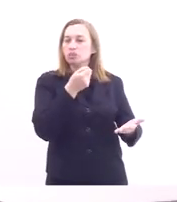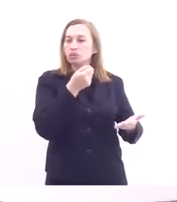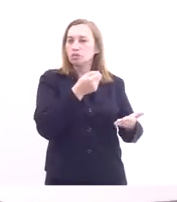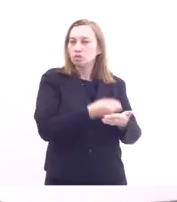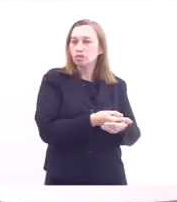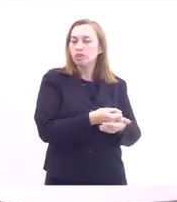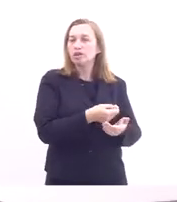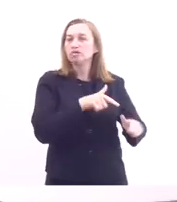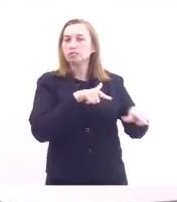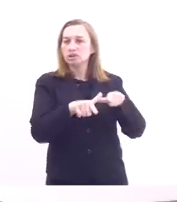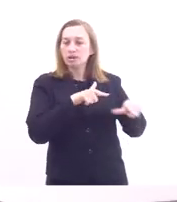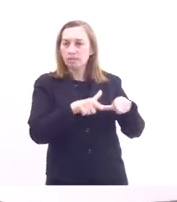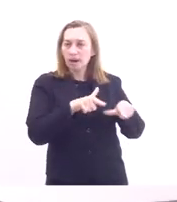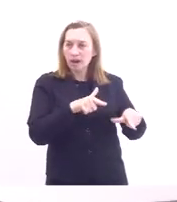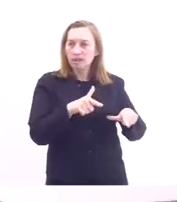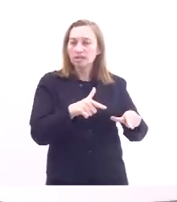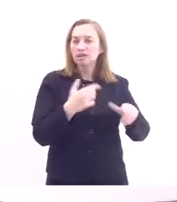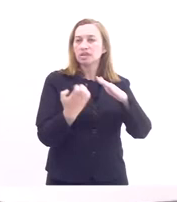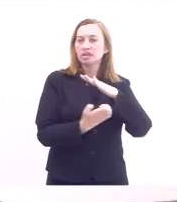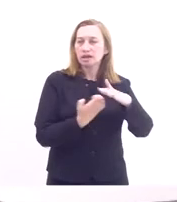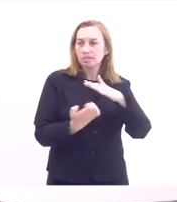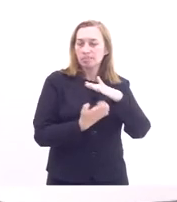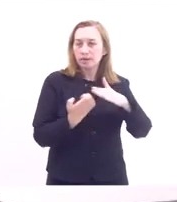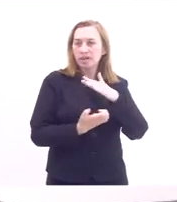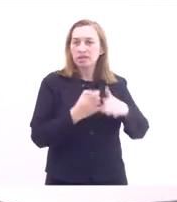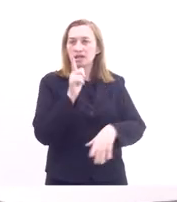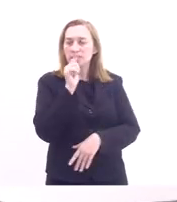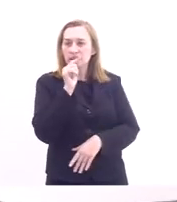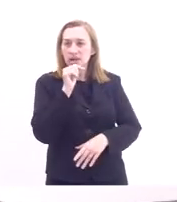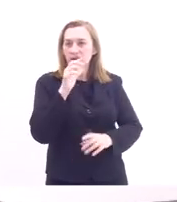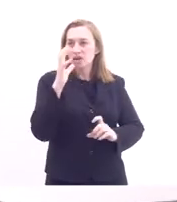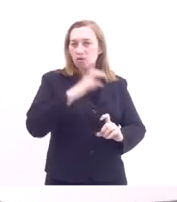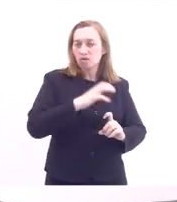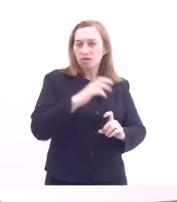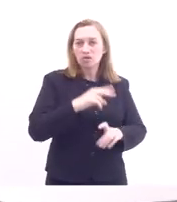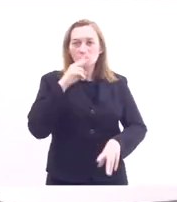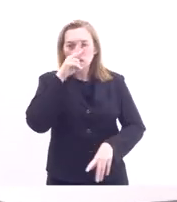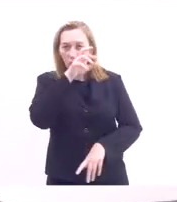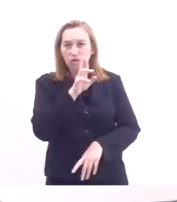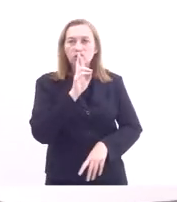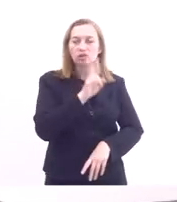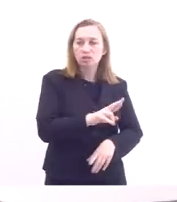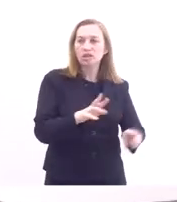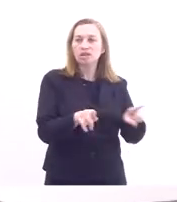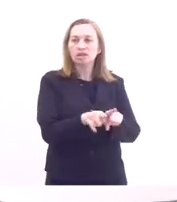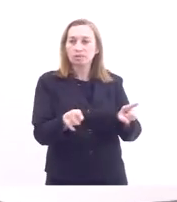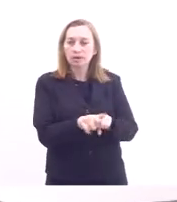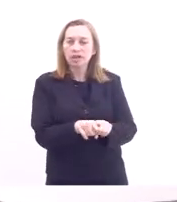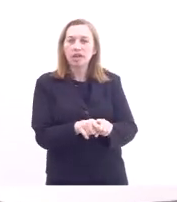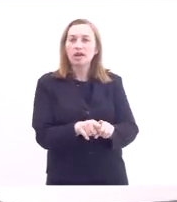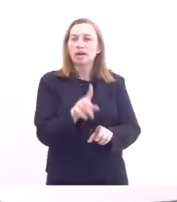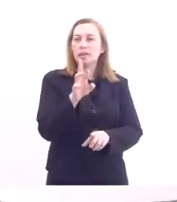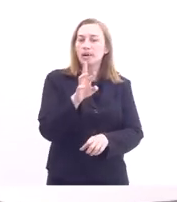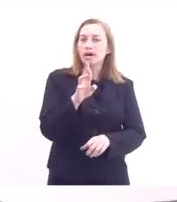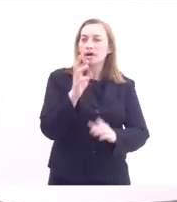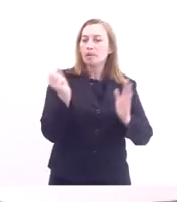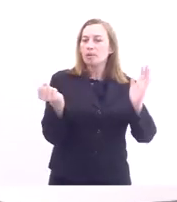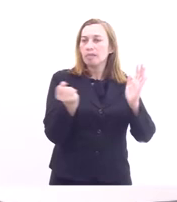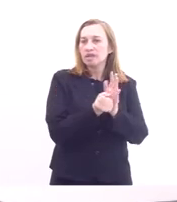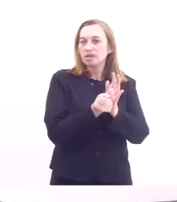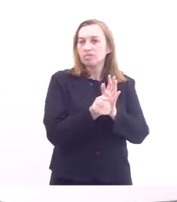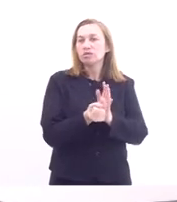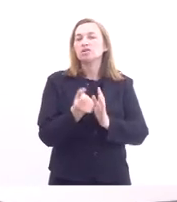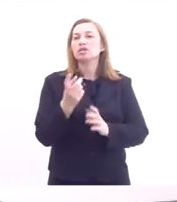dos serviços da SEDAI influenciando fortemente nesse resultado. E também a questão da receita patrimonial, a receita de royalties e